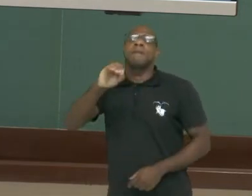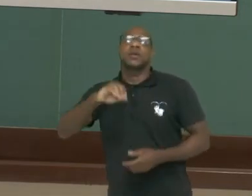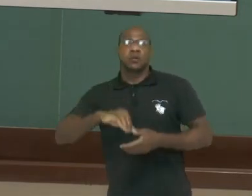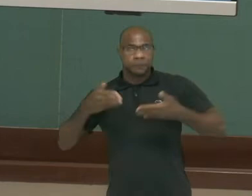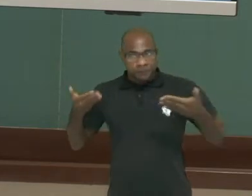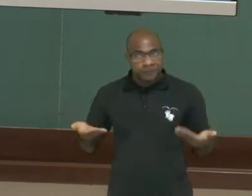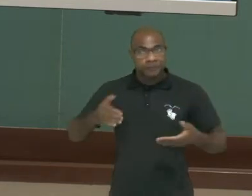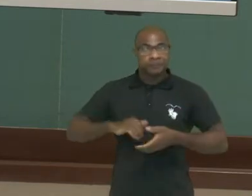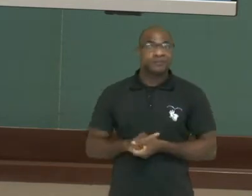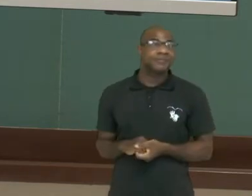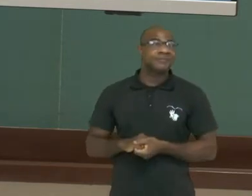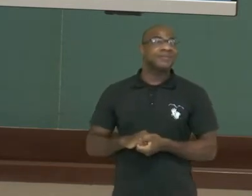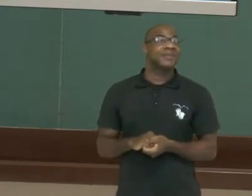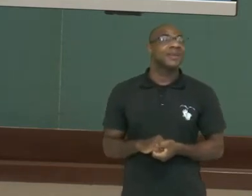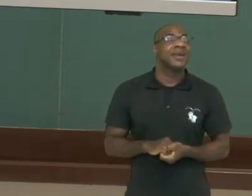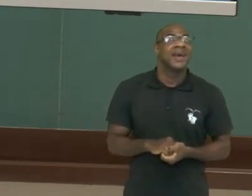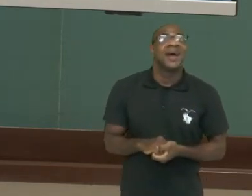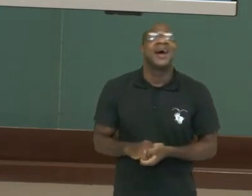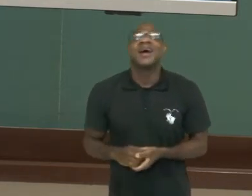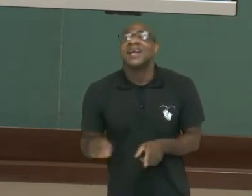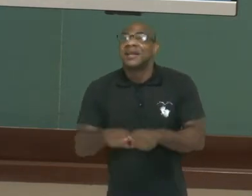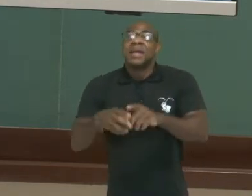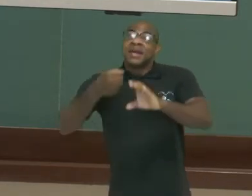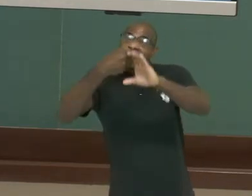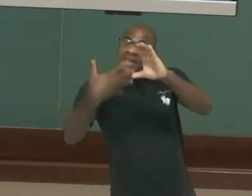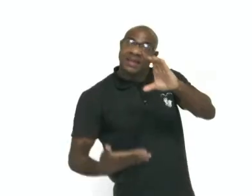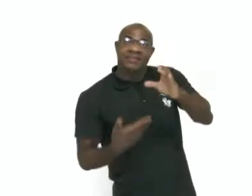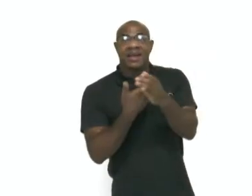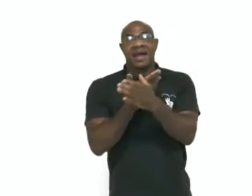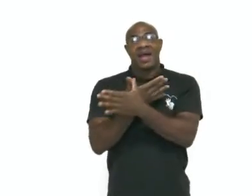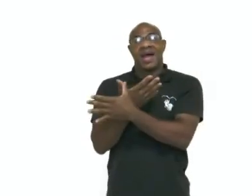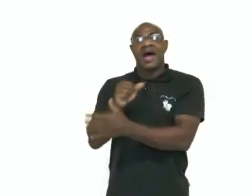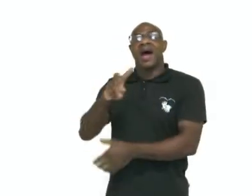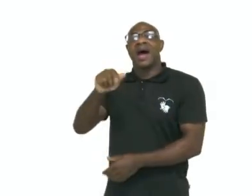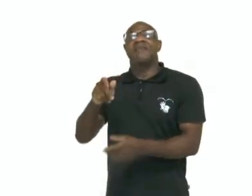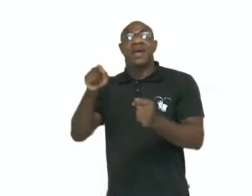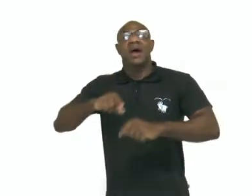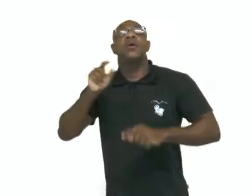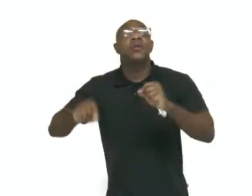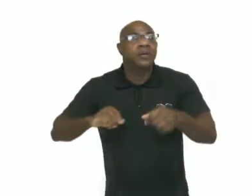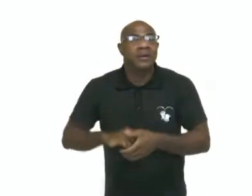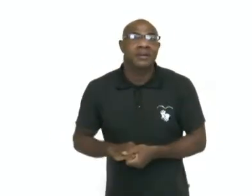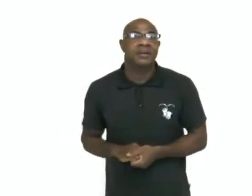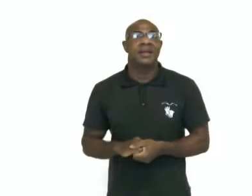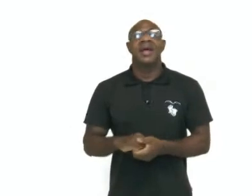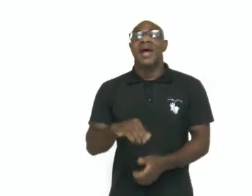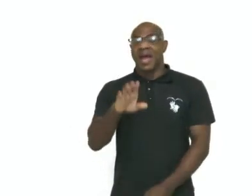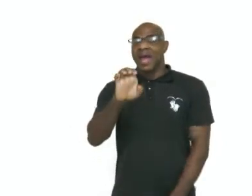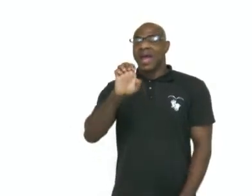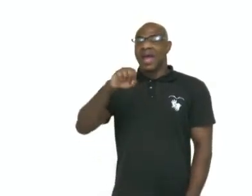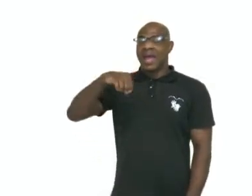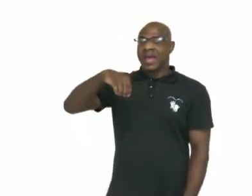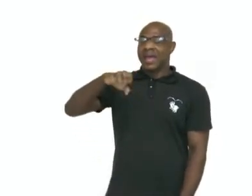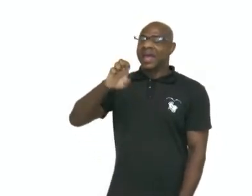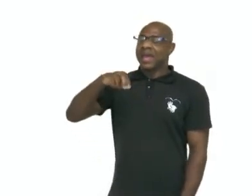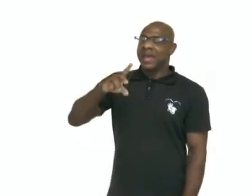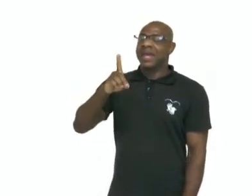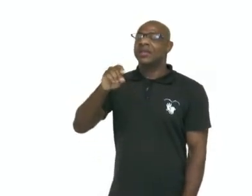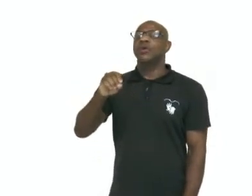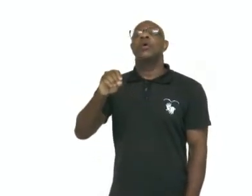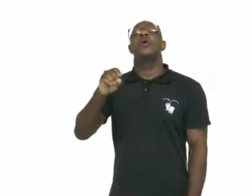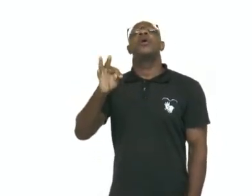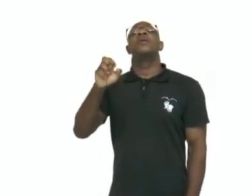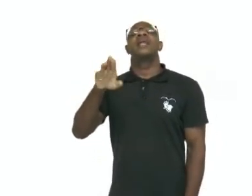bem. Uma característica das aves são animais endotérmicos, né? Ou seja, eles